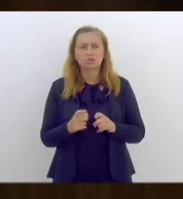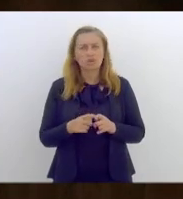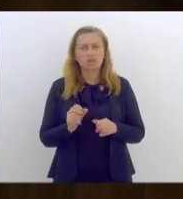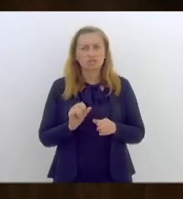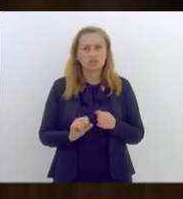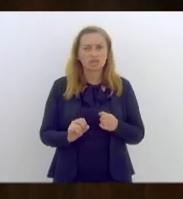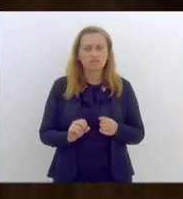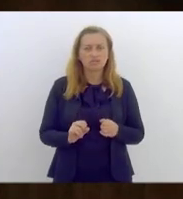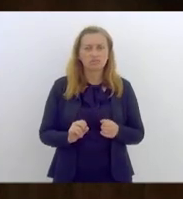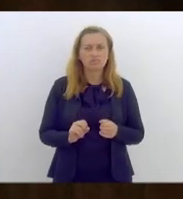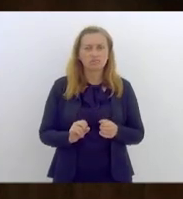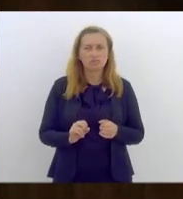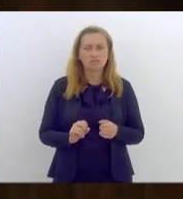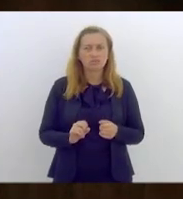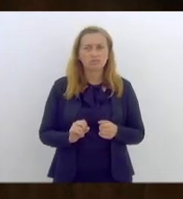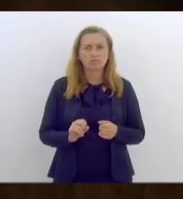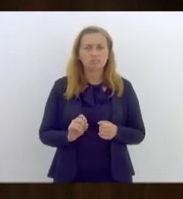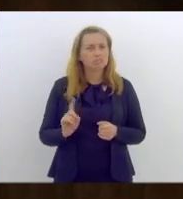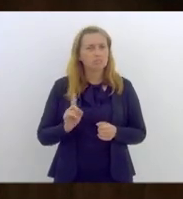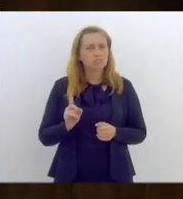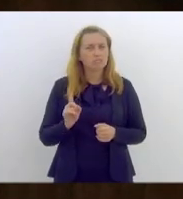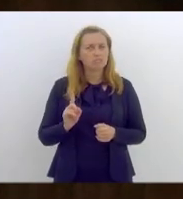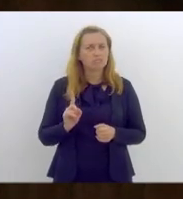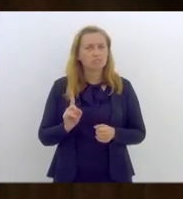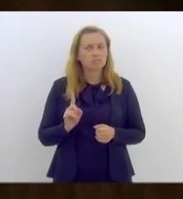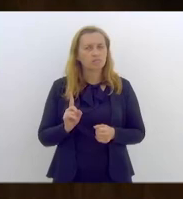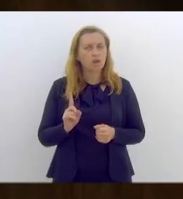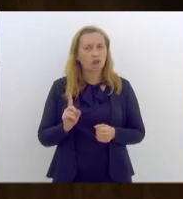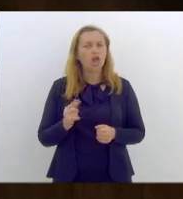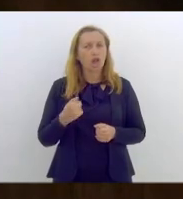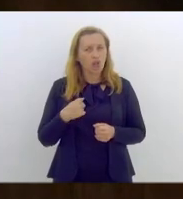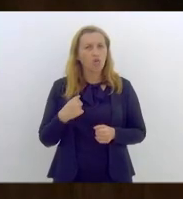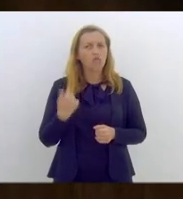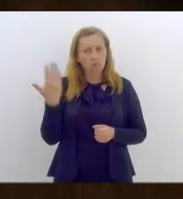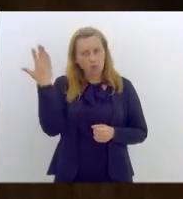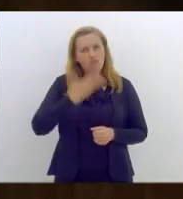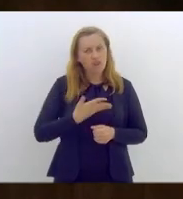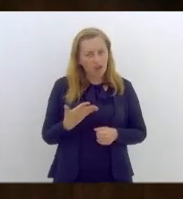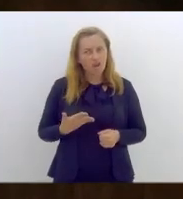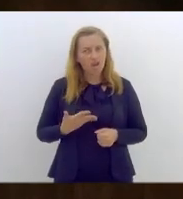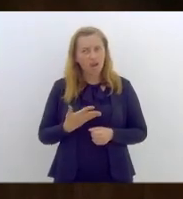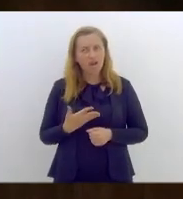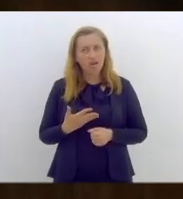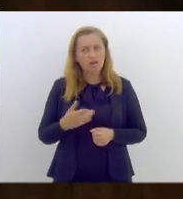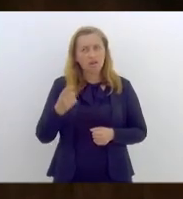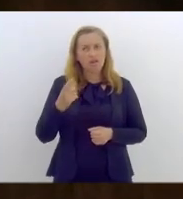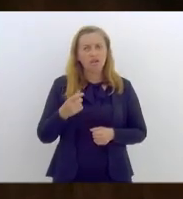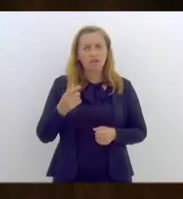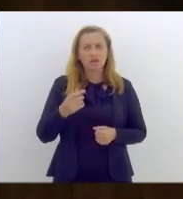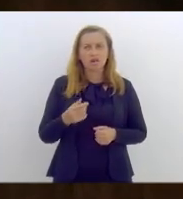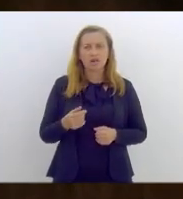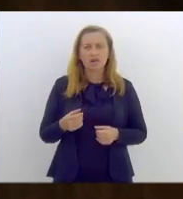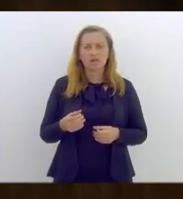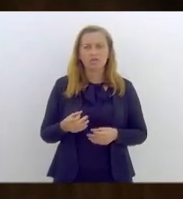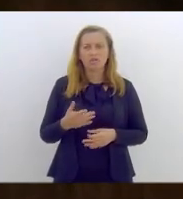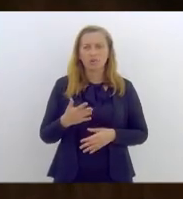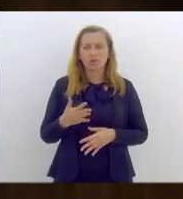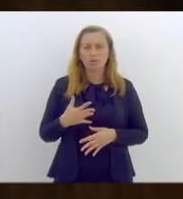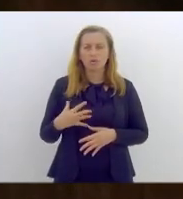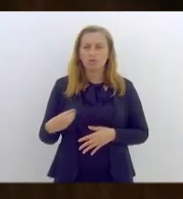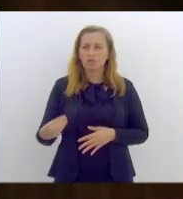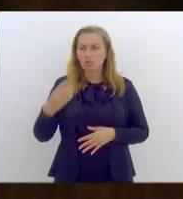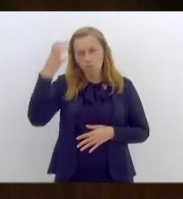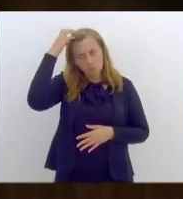que não vai ficar barato porque eu vou provar a inocência eu só queria que fizessem essa reflexão porque não havia